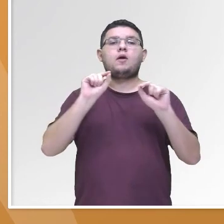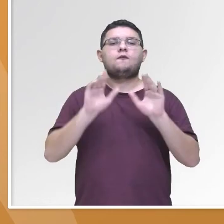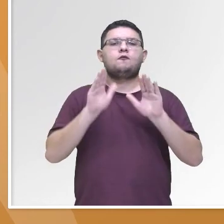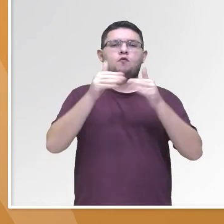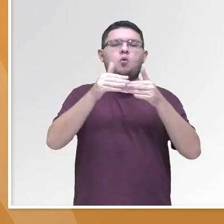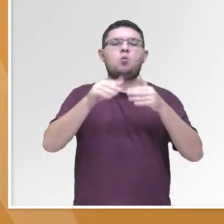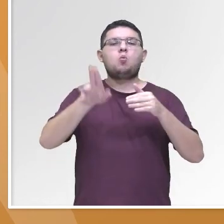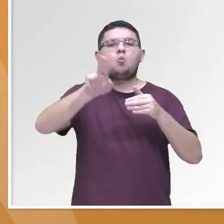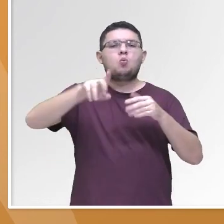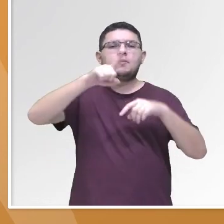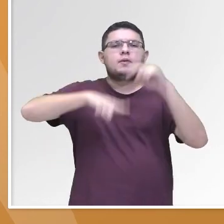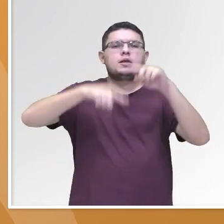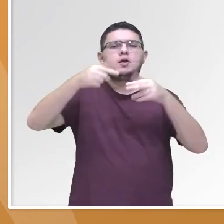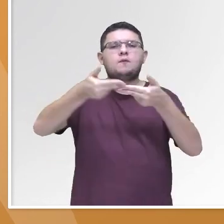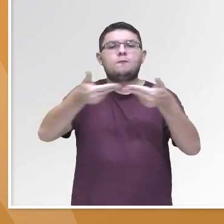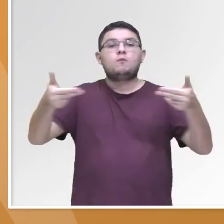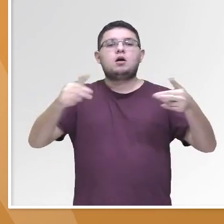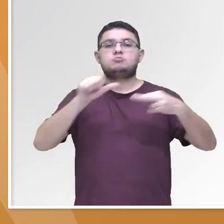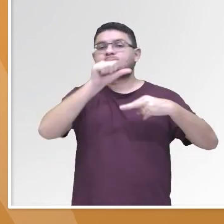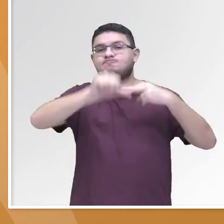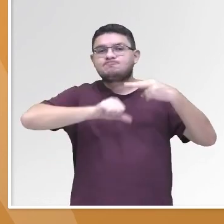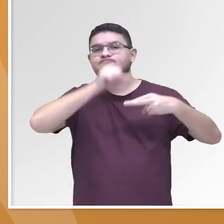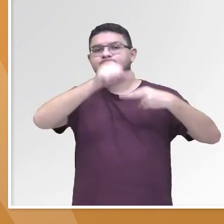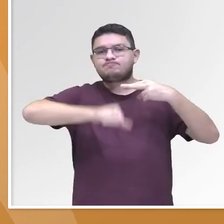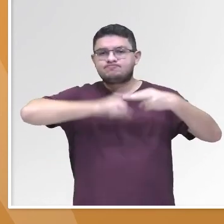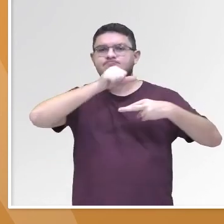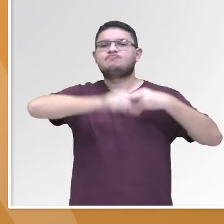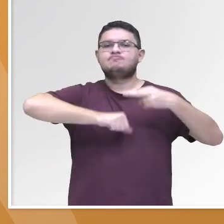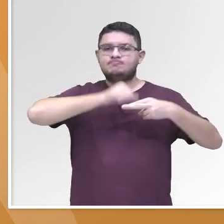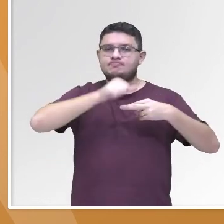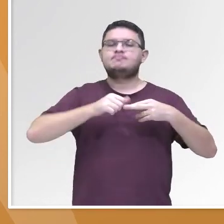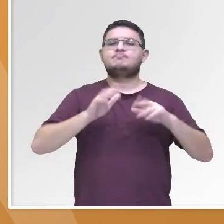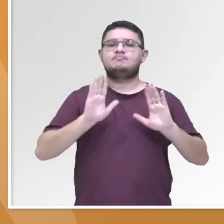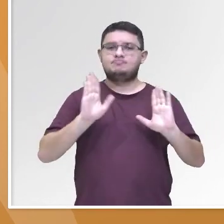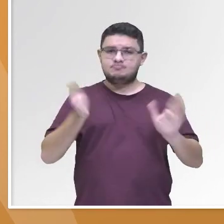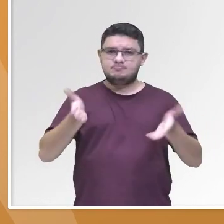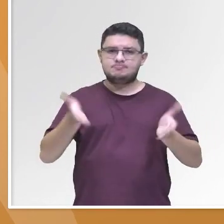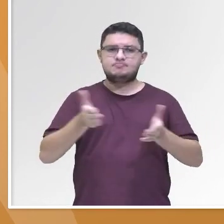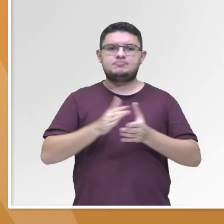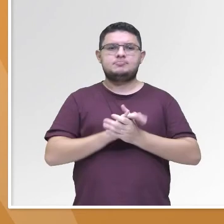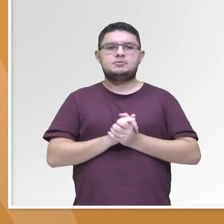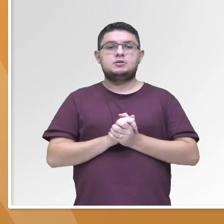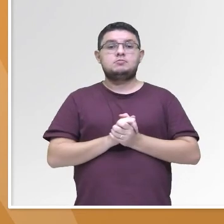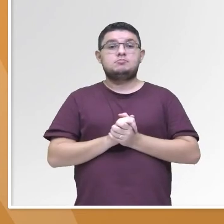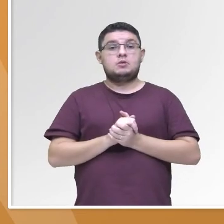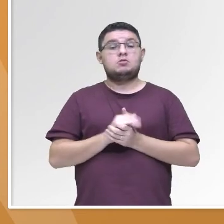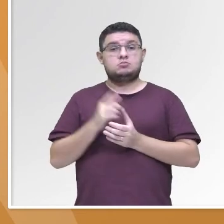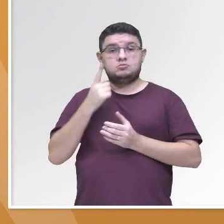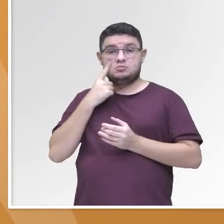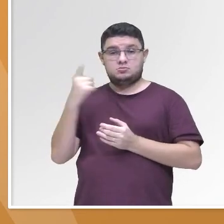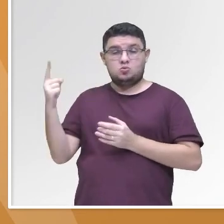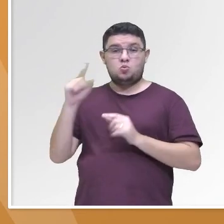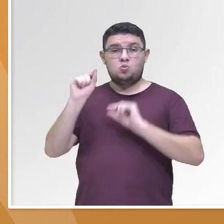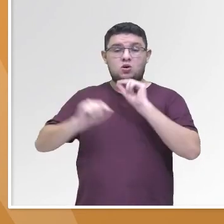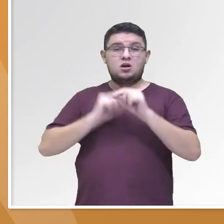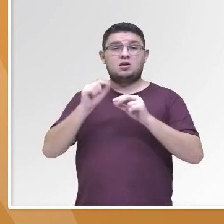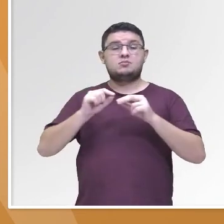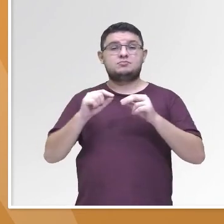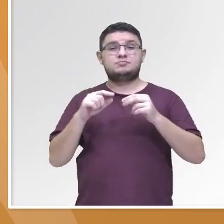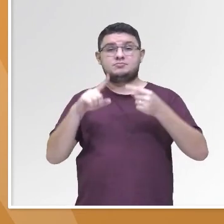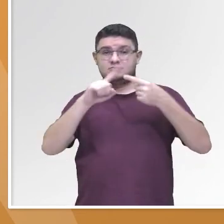material reciclado, que já fazem aí a sua produção com material reciclado. Então, esses são os 3 R's,